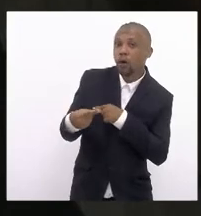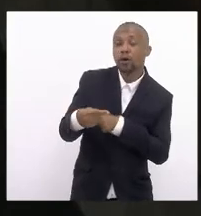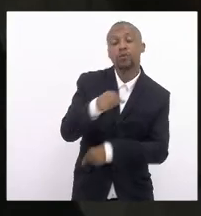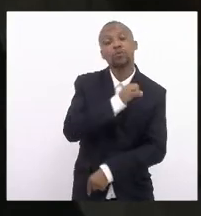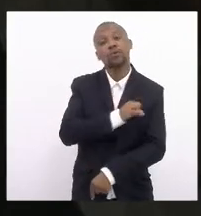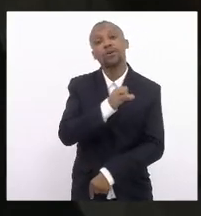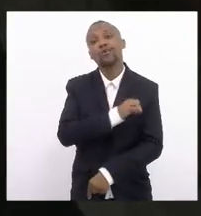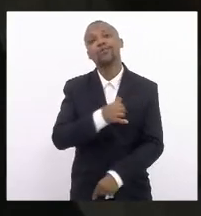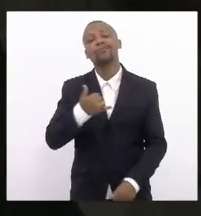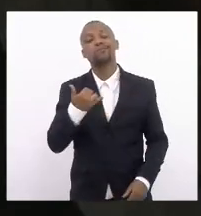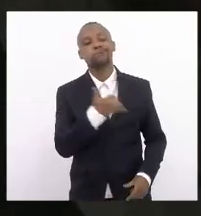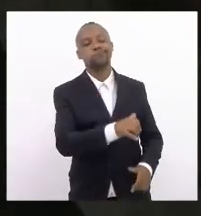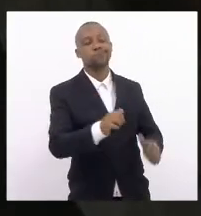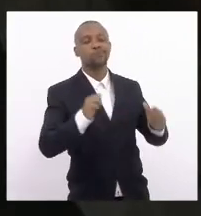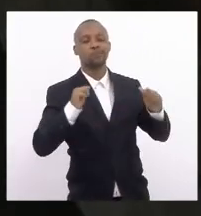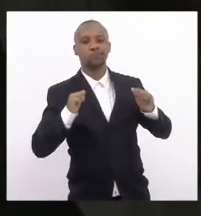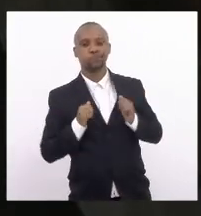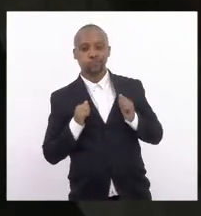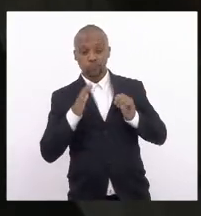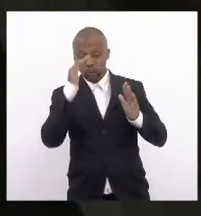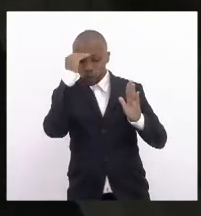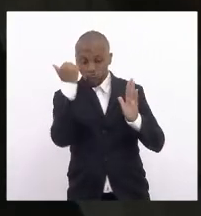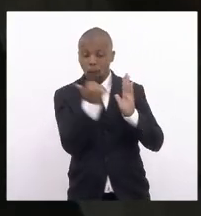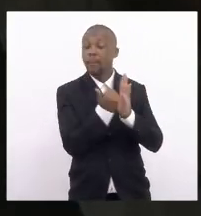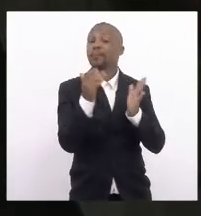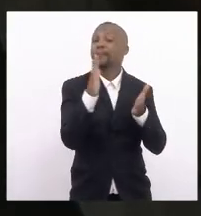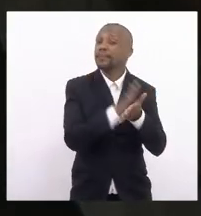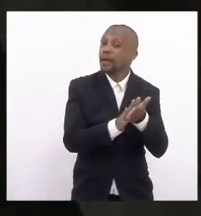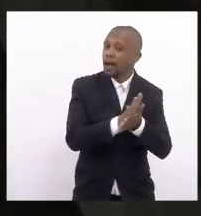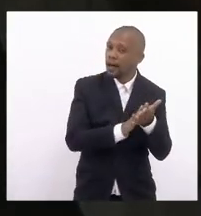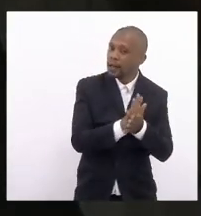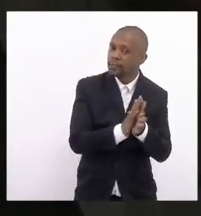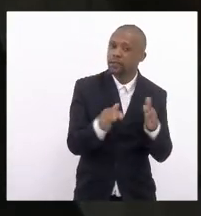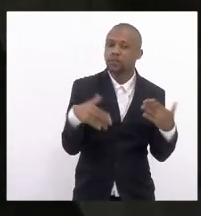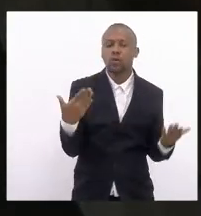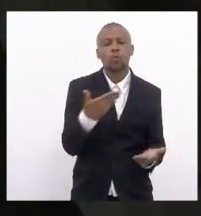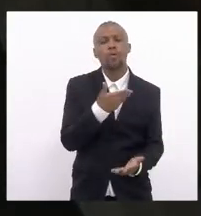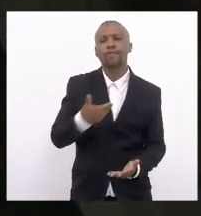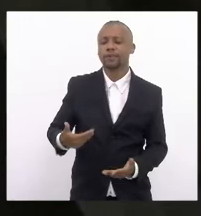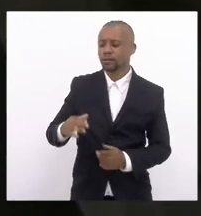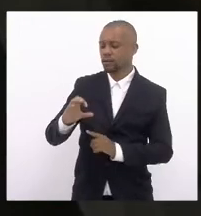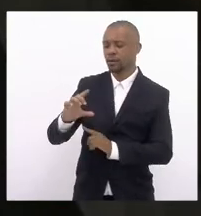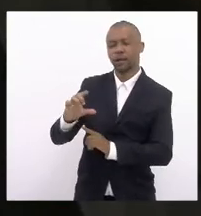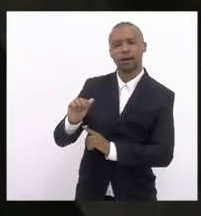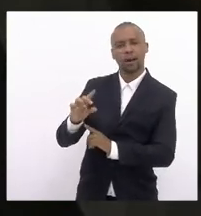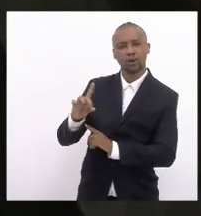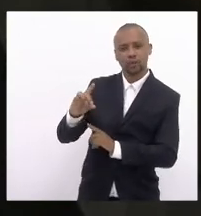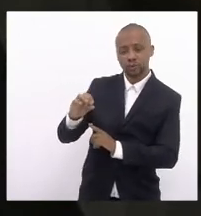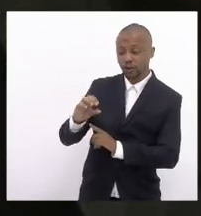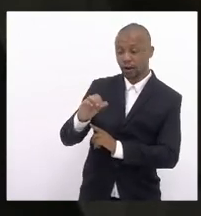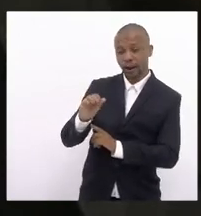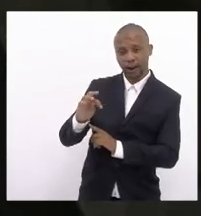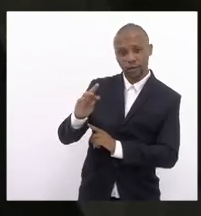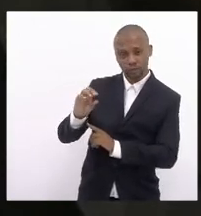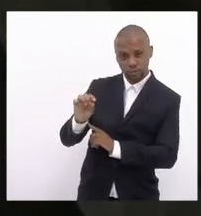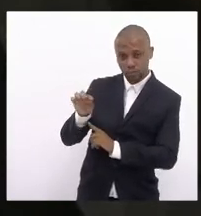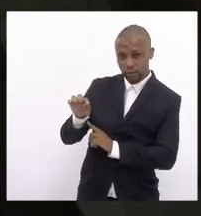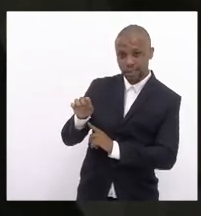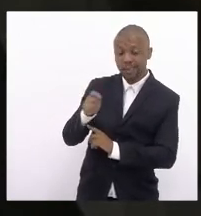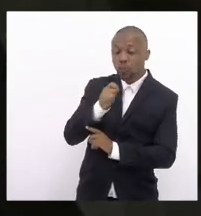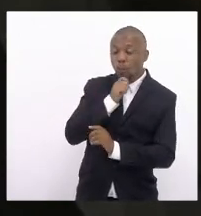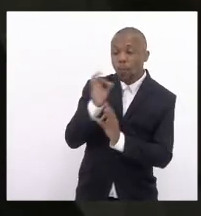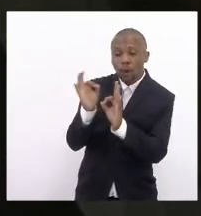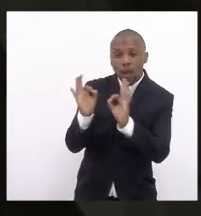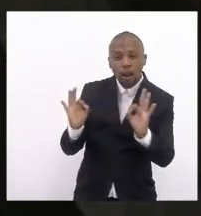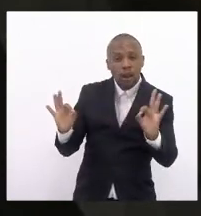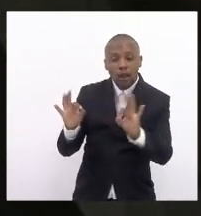não fez o seu dever de casa. E o governador Cláudio Castro, em nenhum momento, deputado Tia Ju,